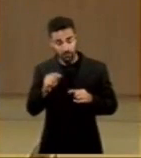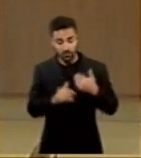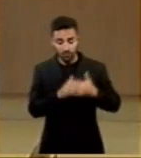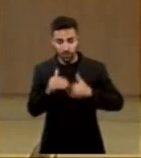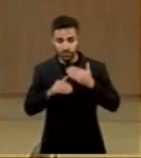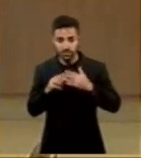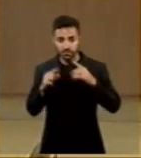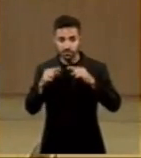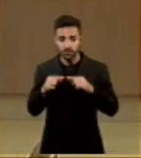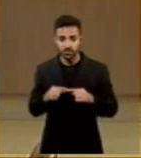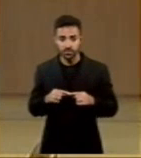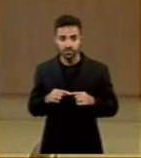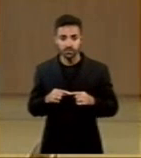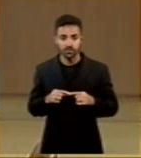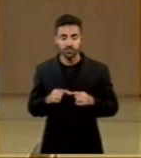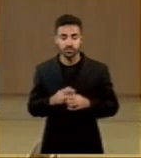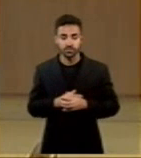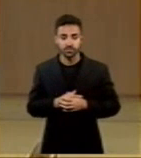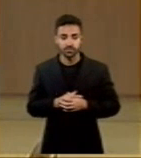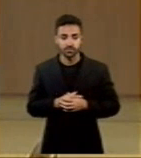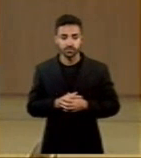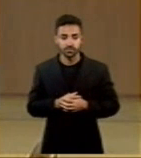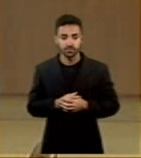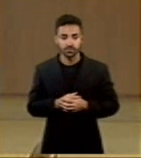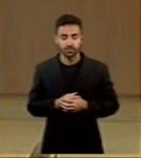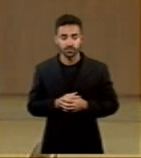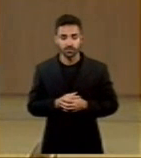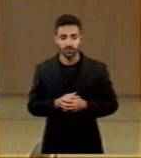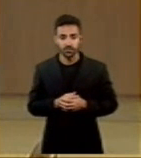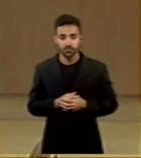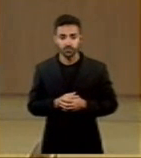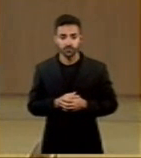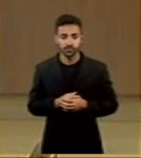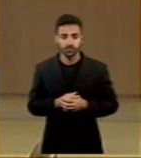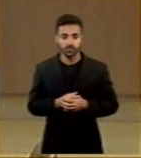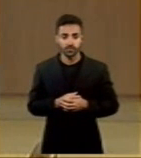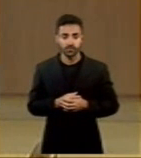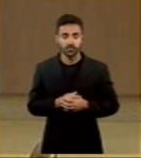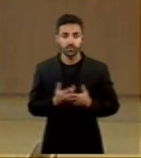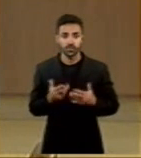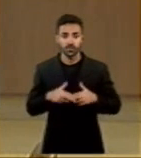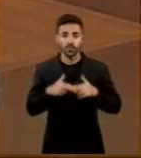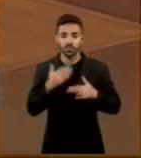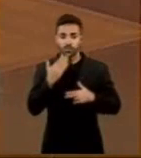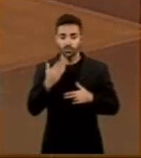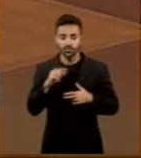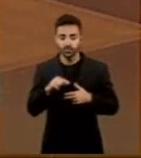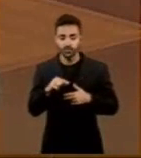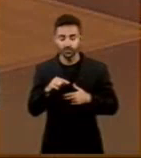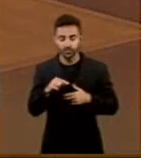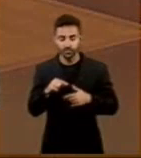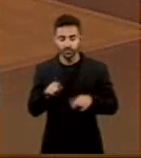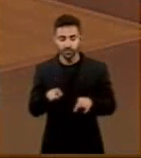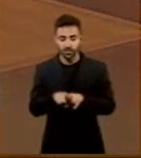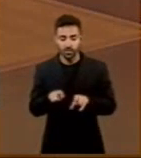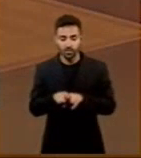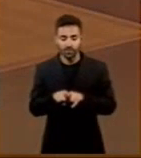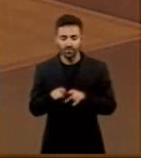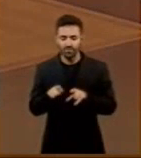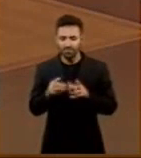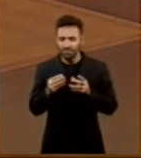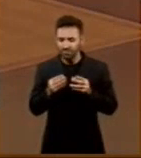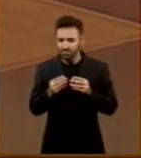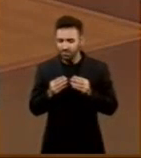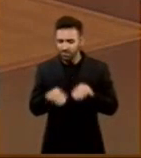pertinência. Evidentemente, que essa petição de que diga encaminhamento é inépita e compromete a